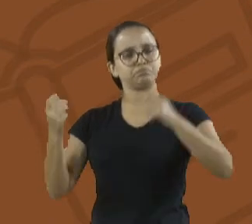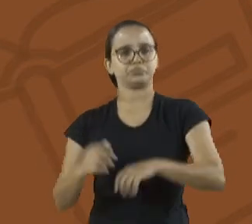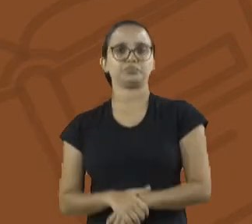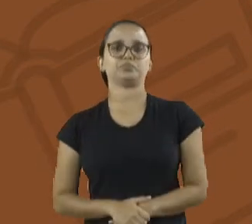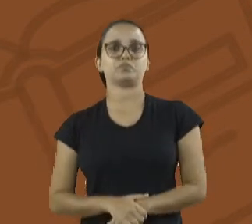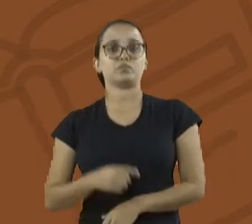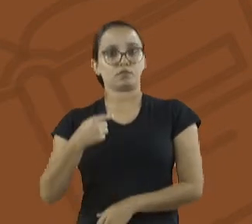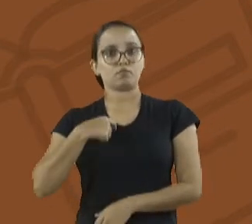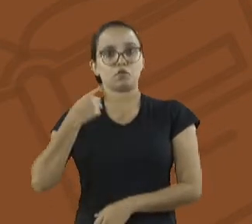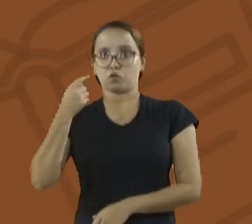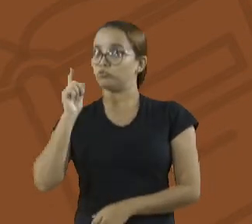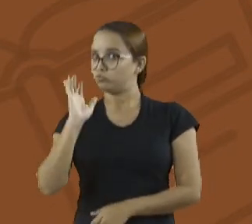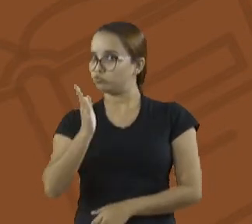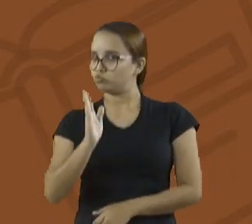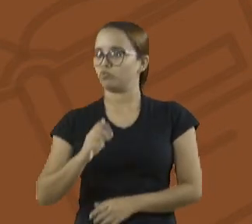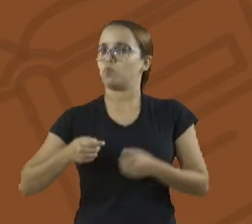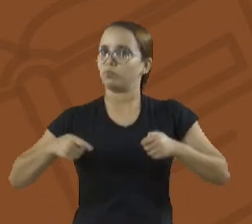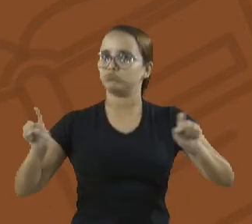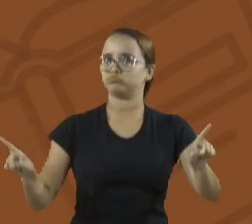vou lançar um desafio.